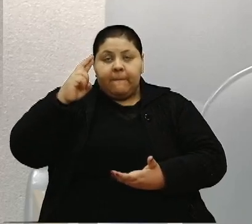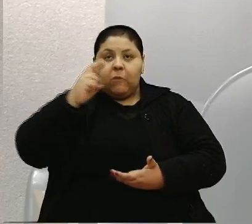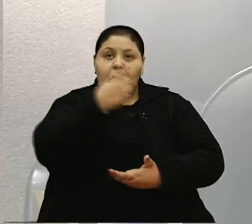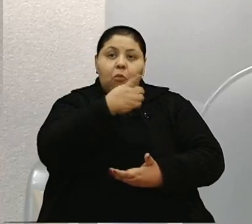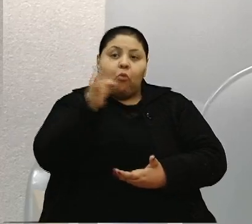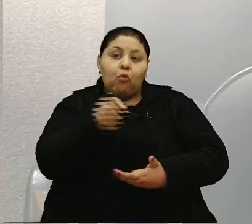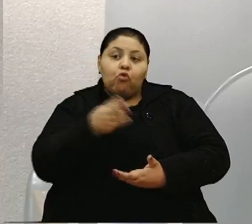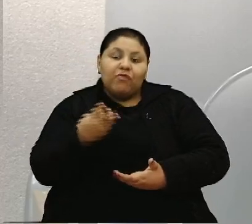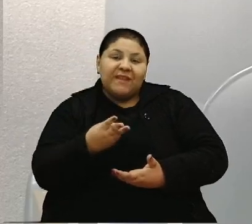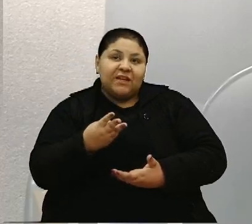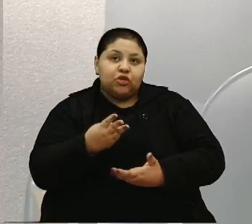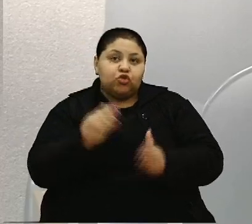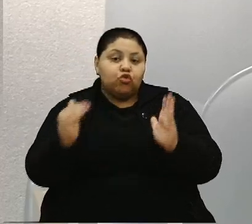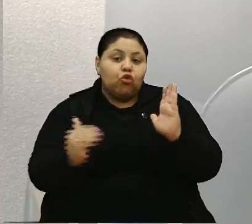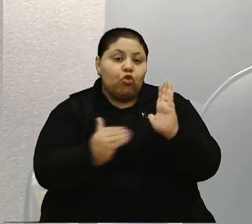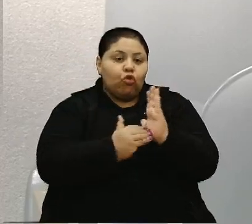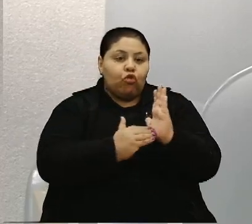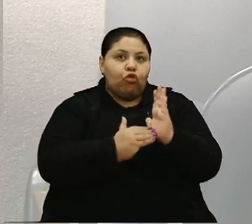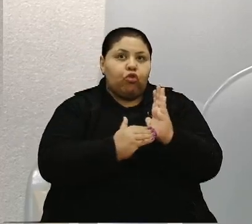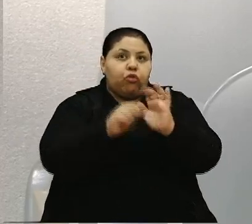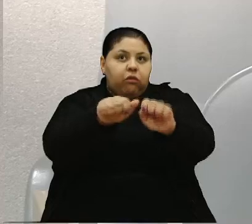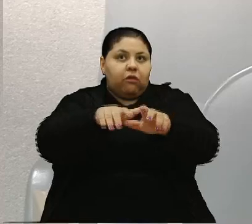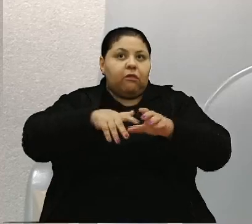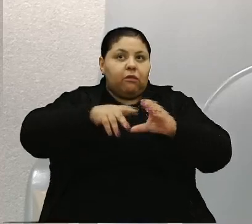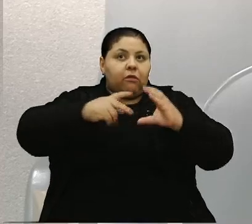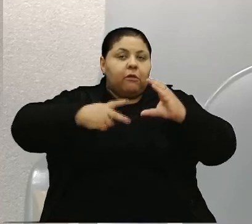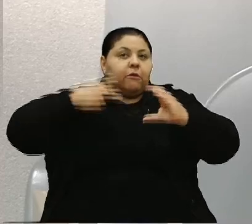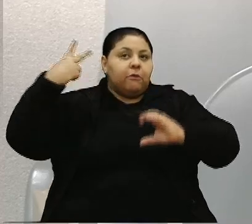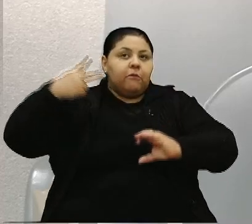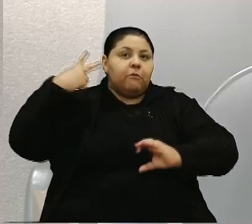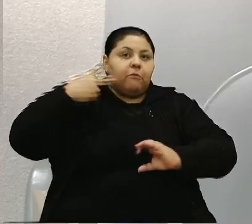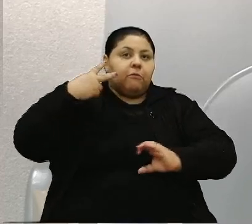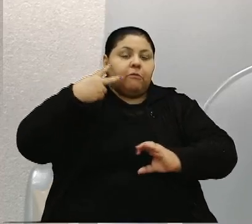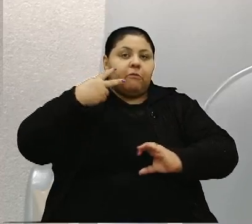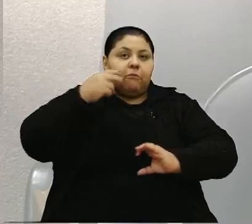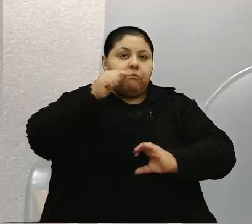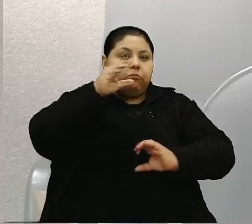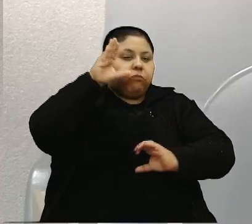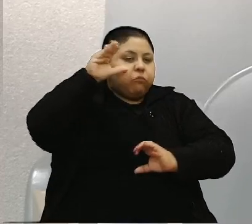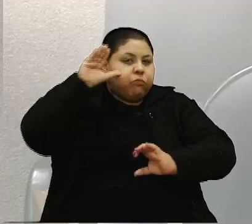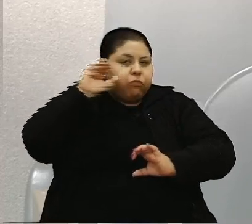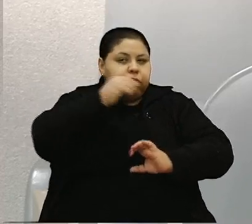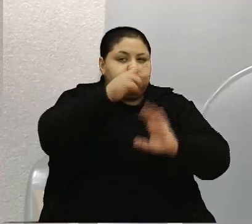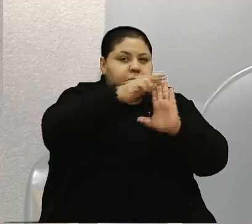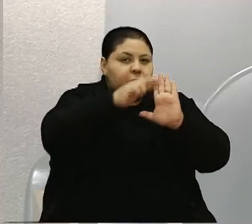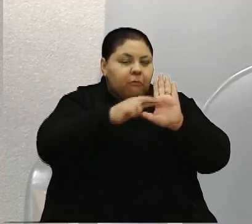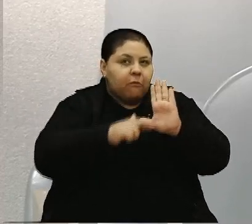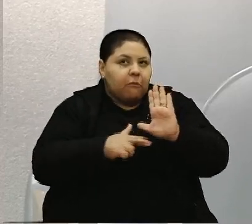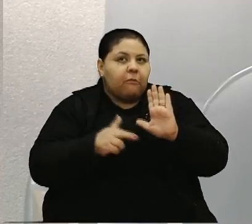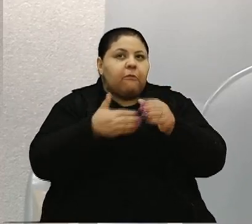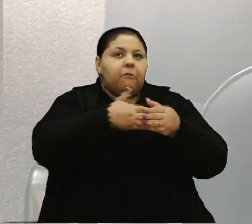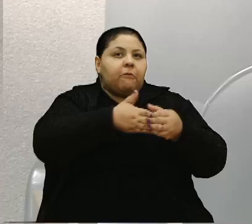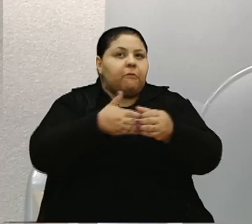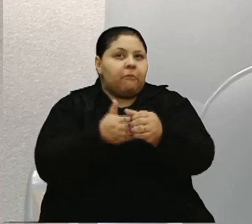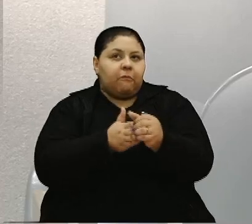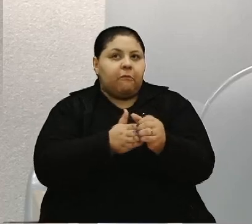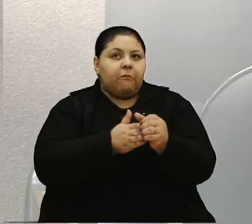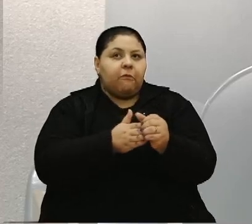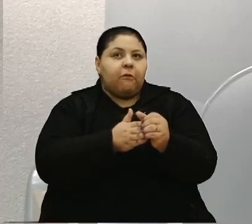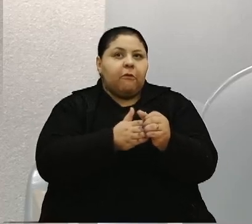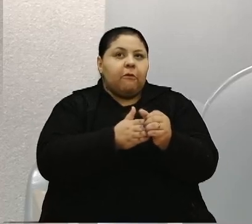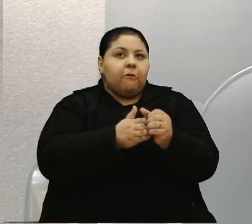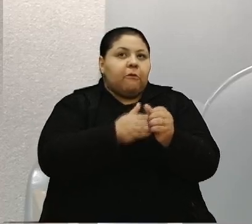dos membros da Câmara e observadas as demais formalidades regimentais, vir acompanhado como requisito